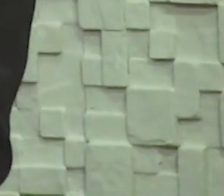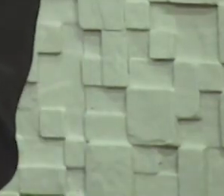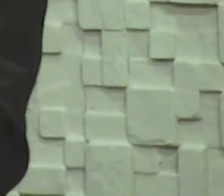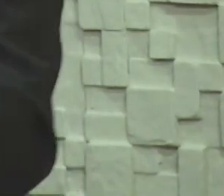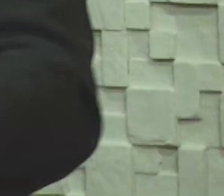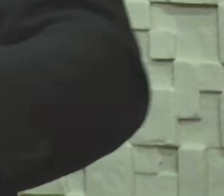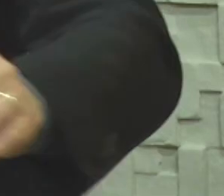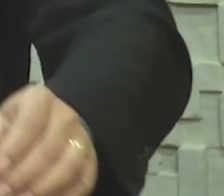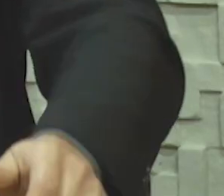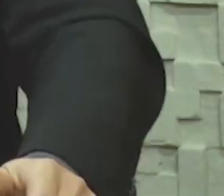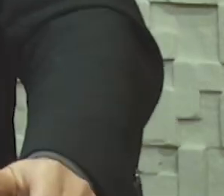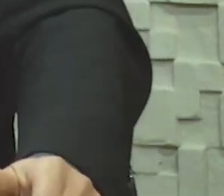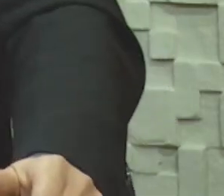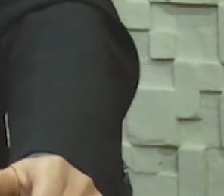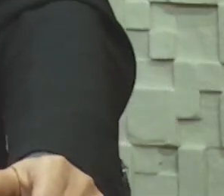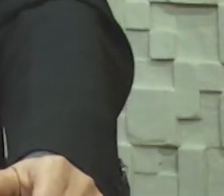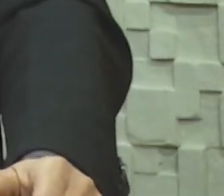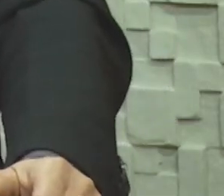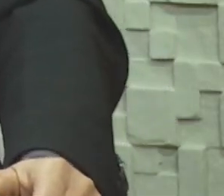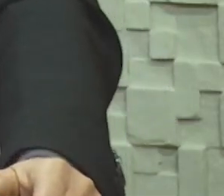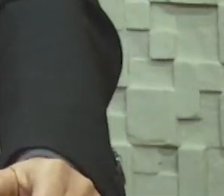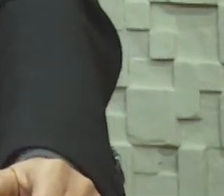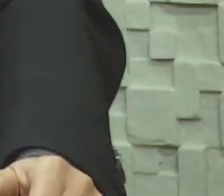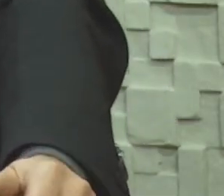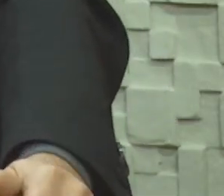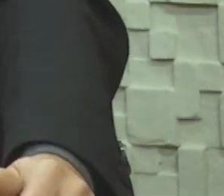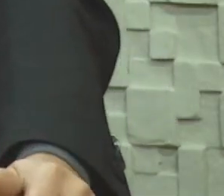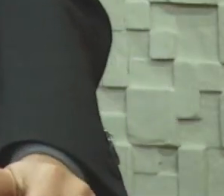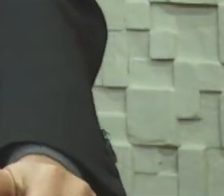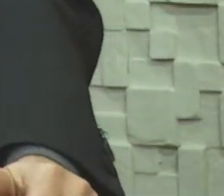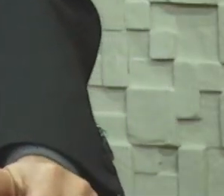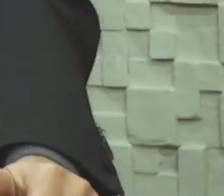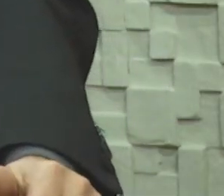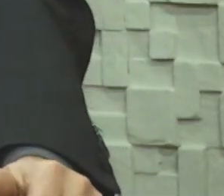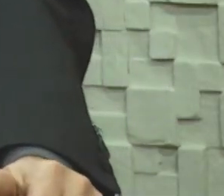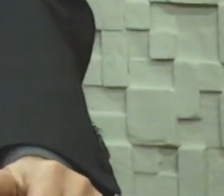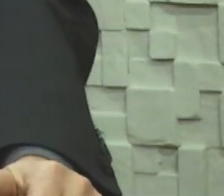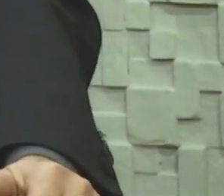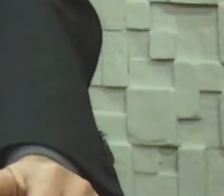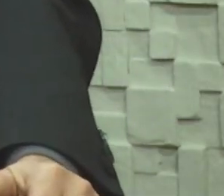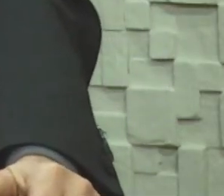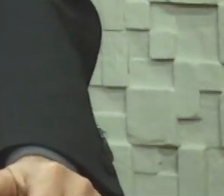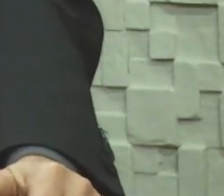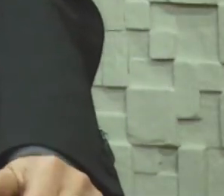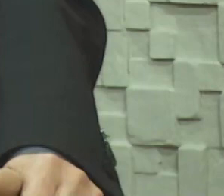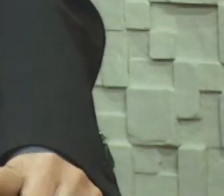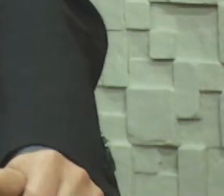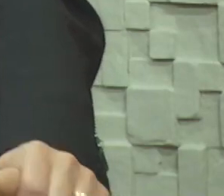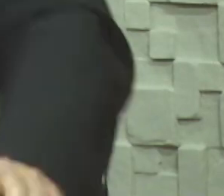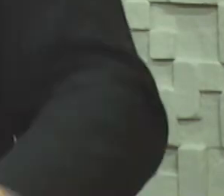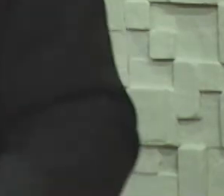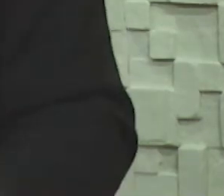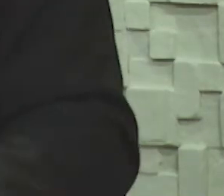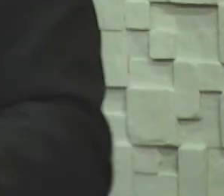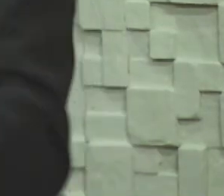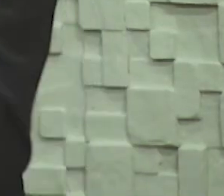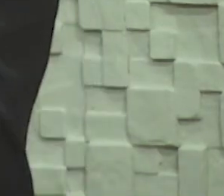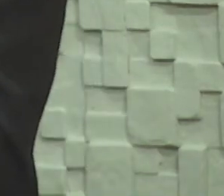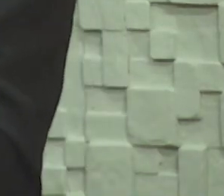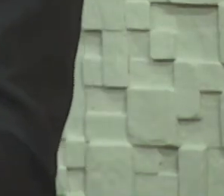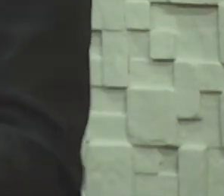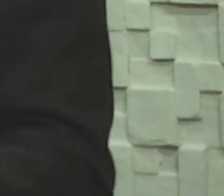lupus infecção como rubéola sífilis possa atingir no momento da formação do coração fetal